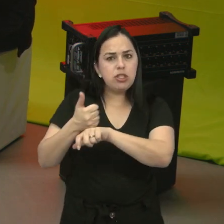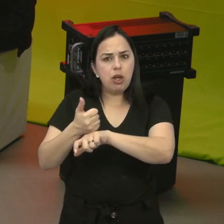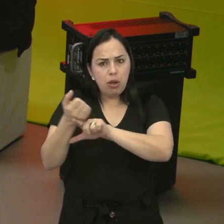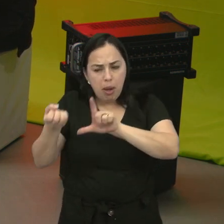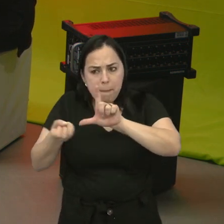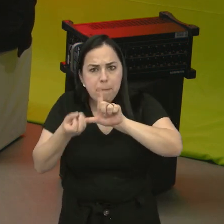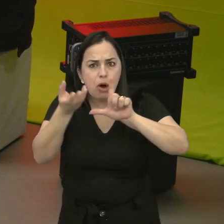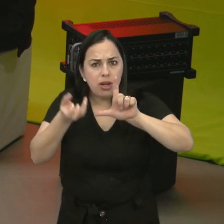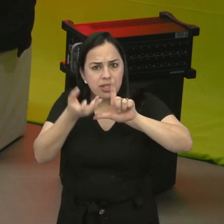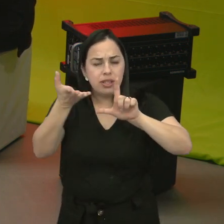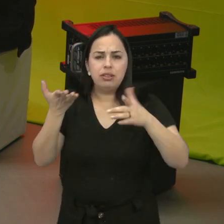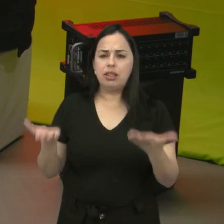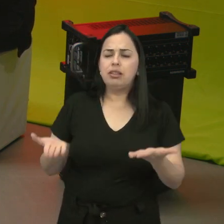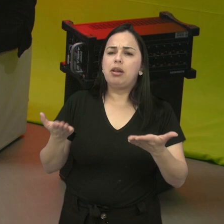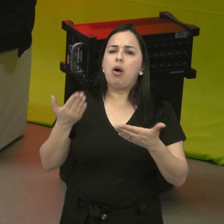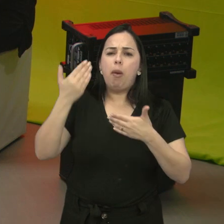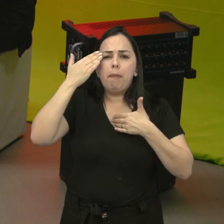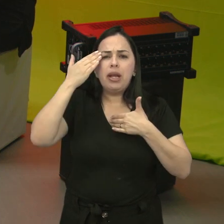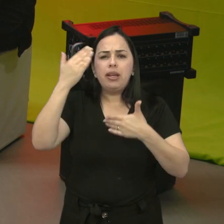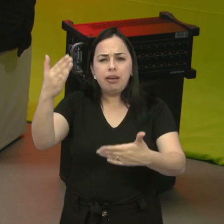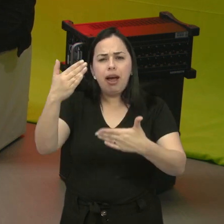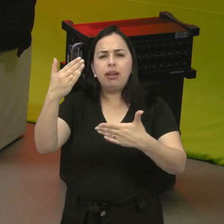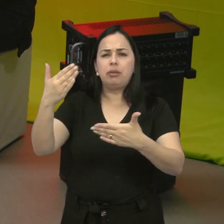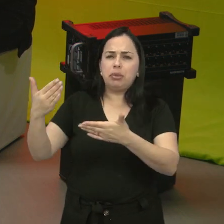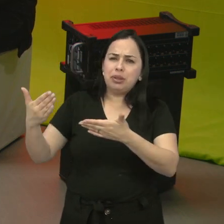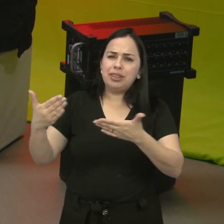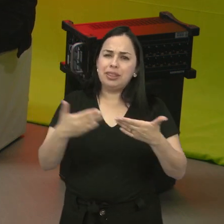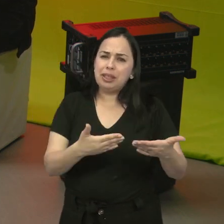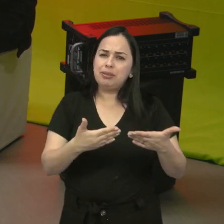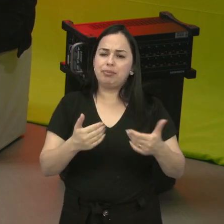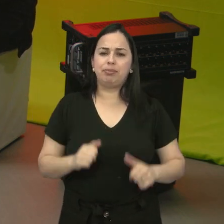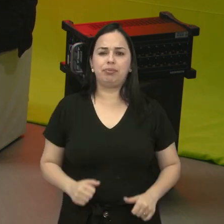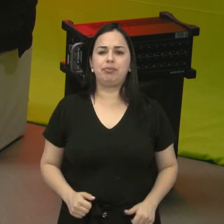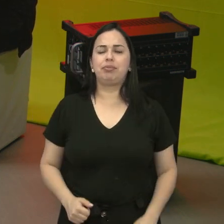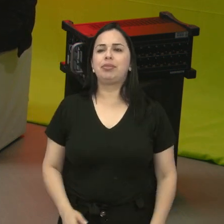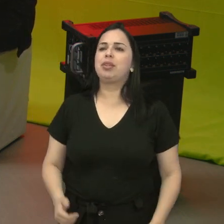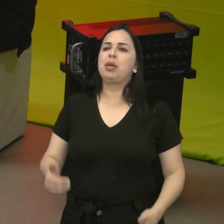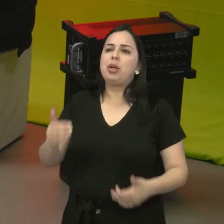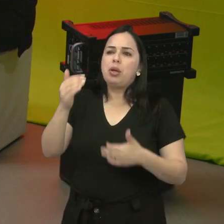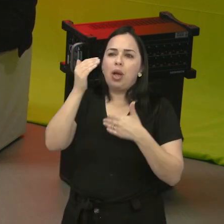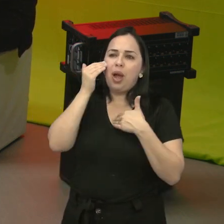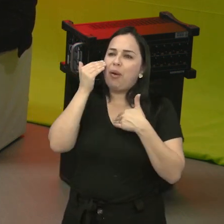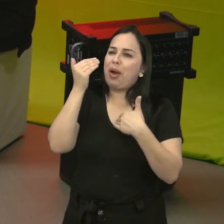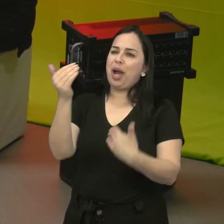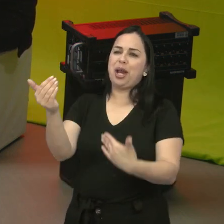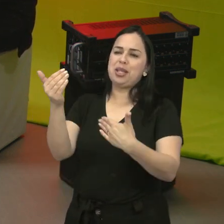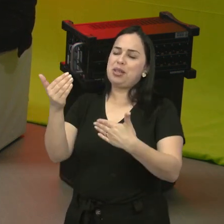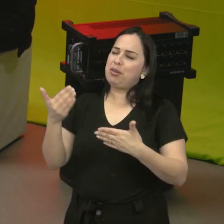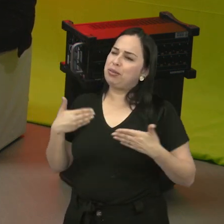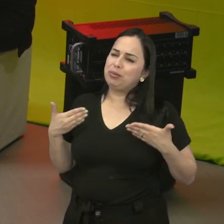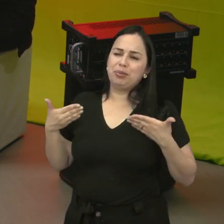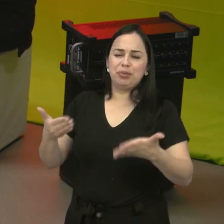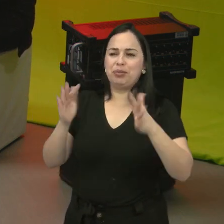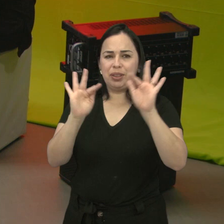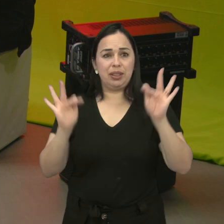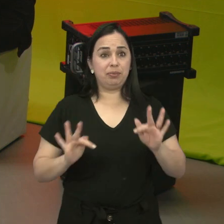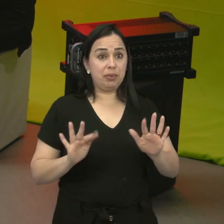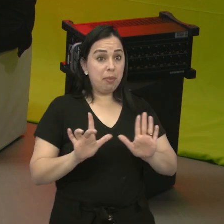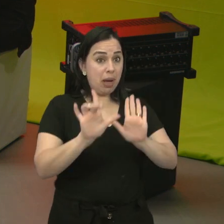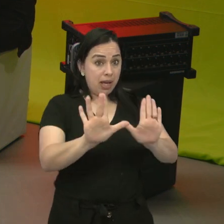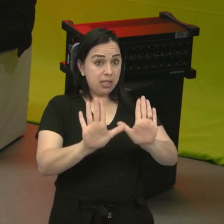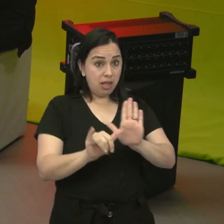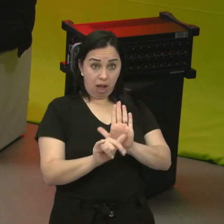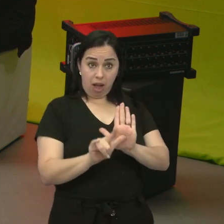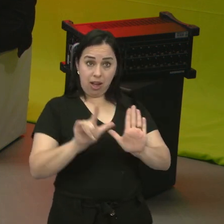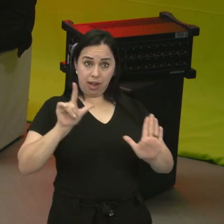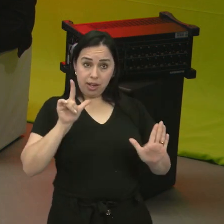trabalho dela. Nadine, muito obrigada, viu, por participar com a gente, por estar aqui. Ai, eu que agradeço, tô muito feliz de estar aqui. E ó, antes da gente começar